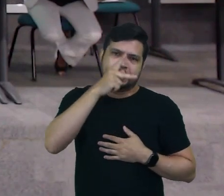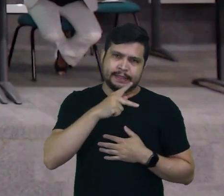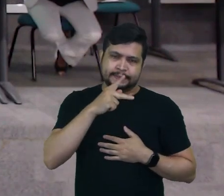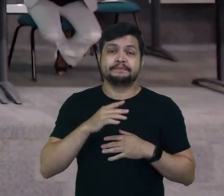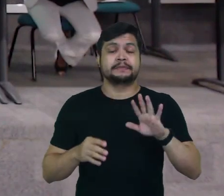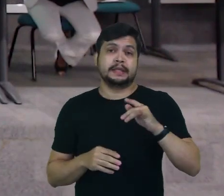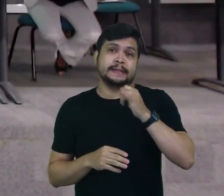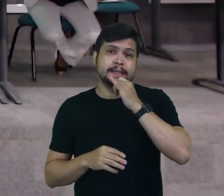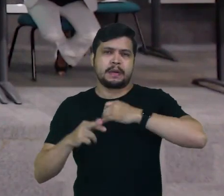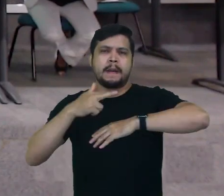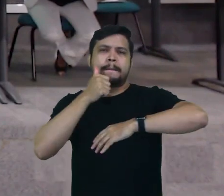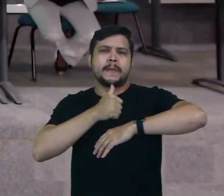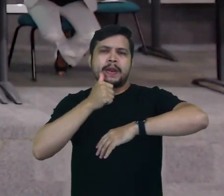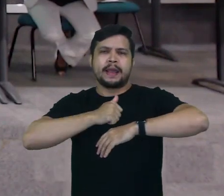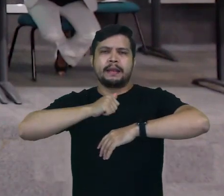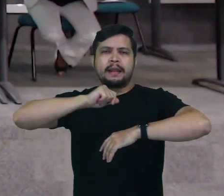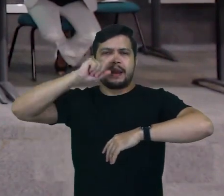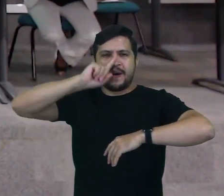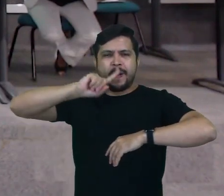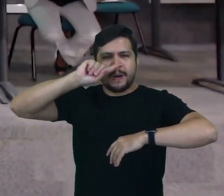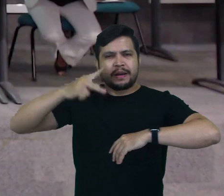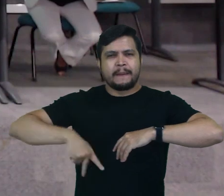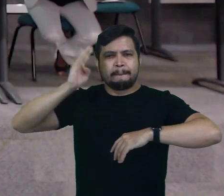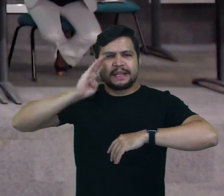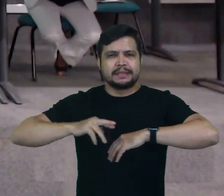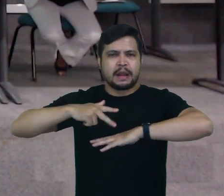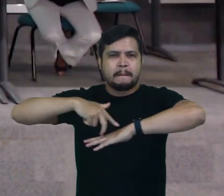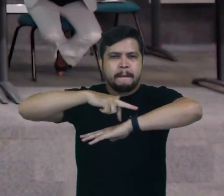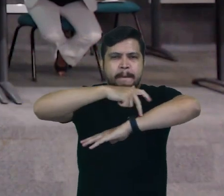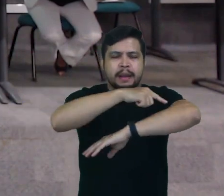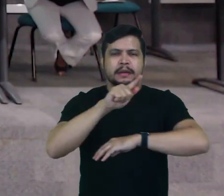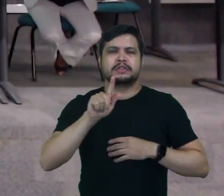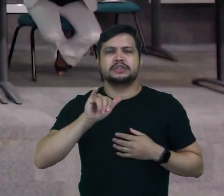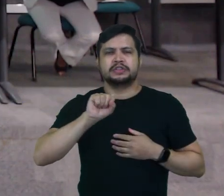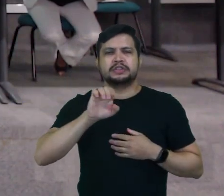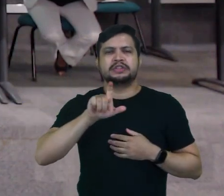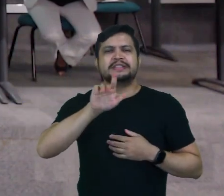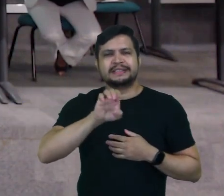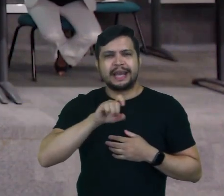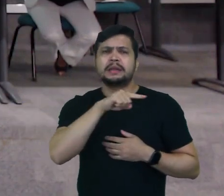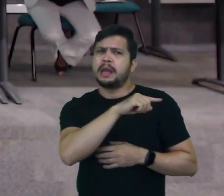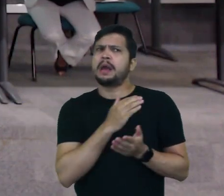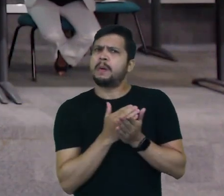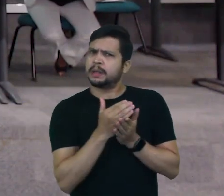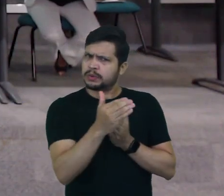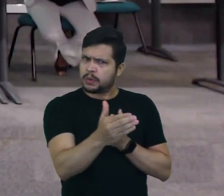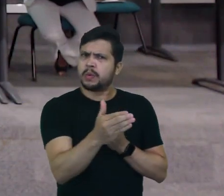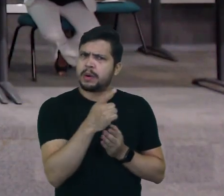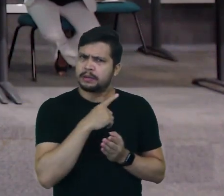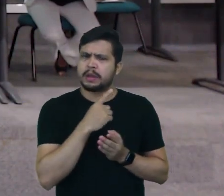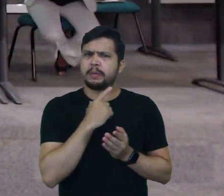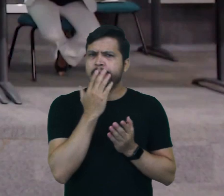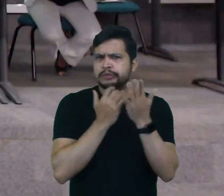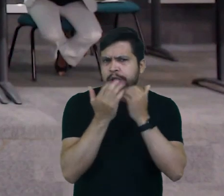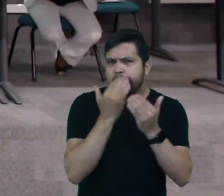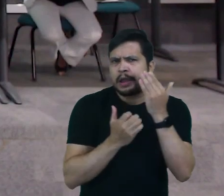proteína animal. A Gisele Bündchen, todo mundo conhece, a super top model e tal. Gisele, ela começou a ter